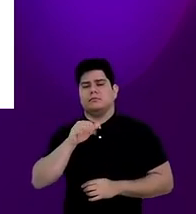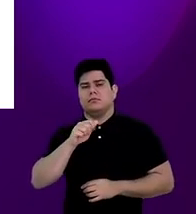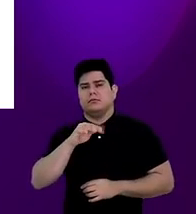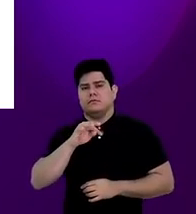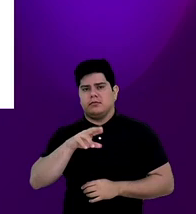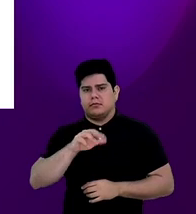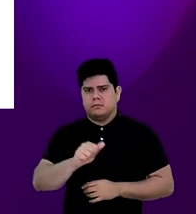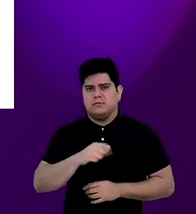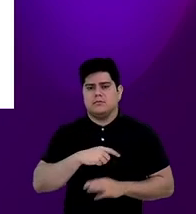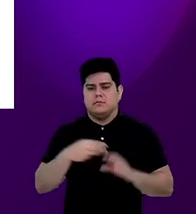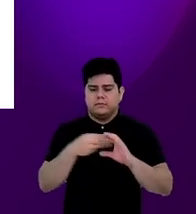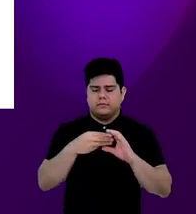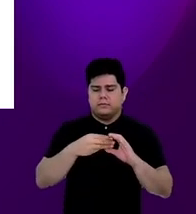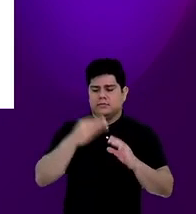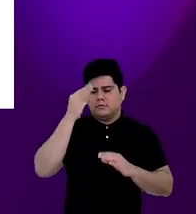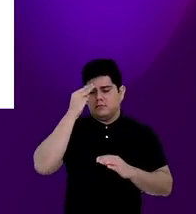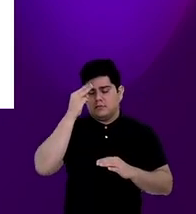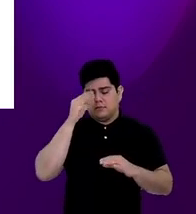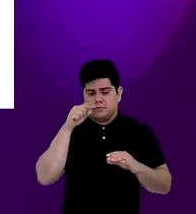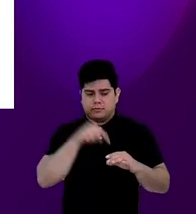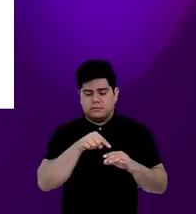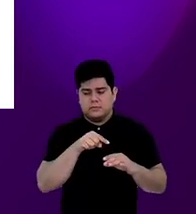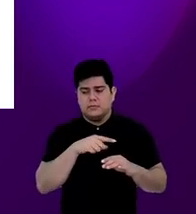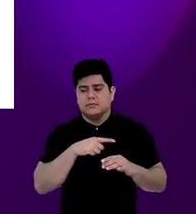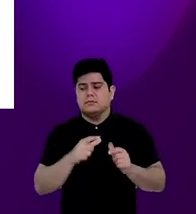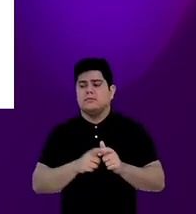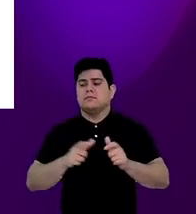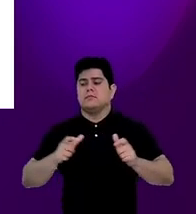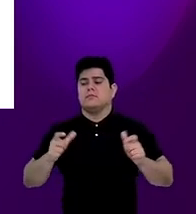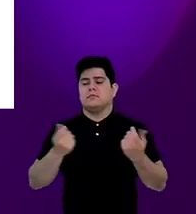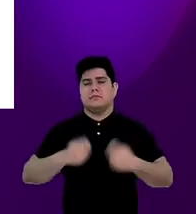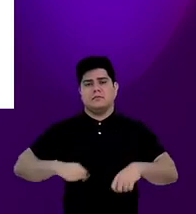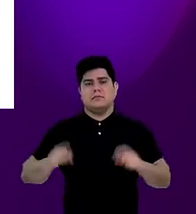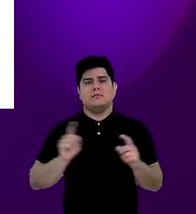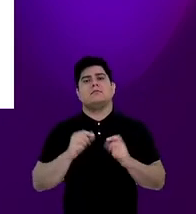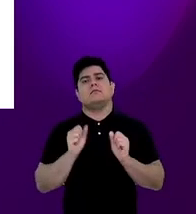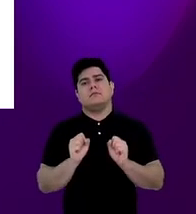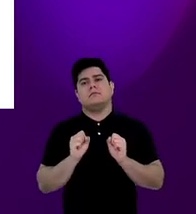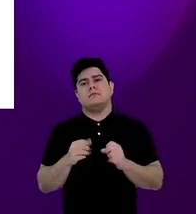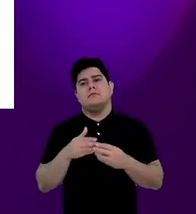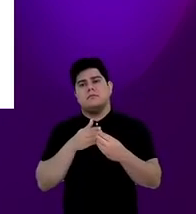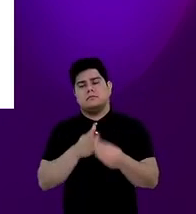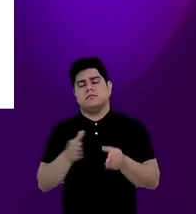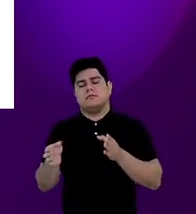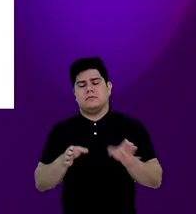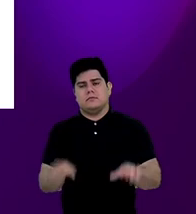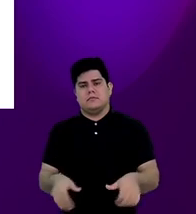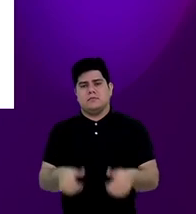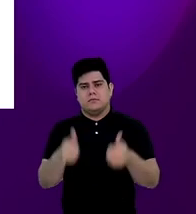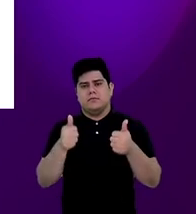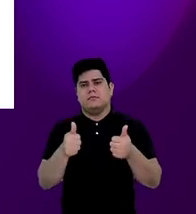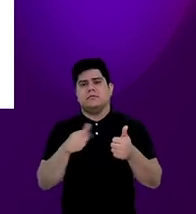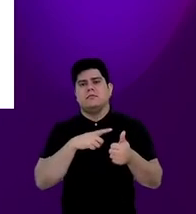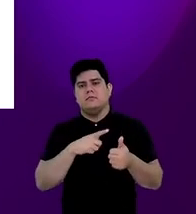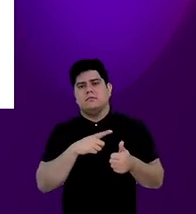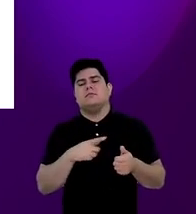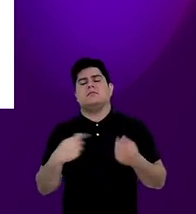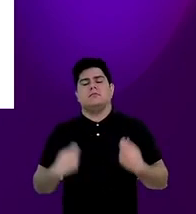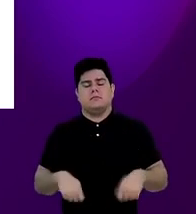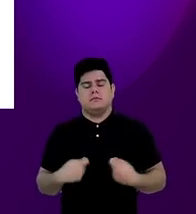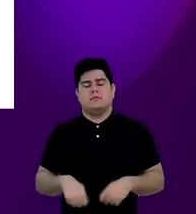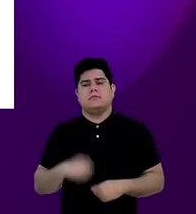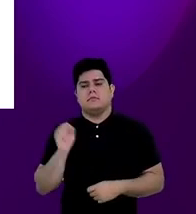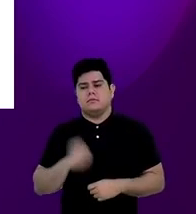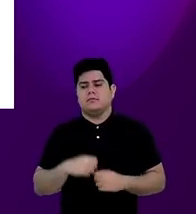de memória, que não precisa de uma expansão tão grande, deve levar resultados clínicos melhor. A gente tem uma necessidade